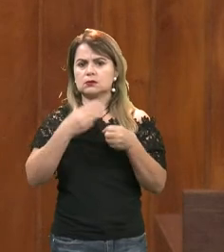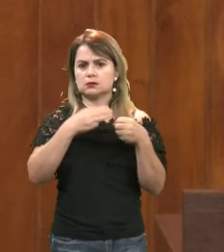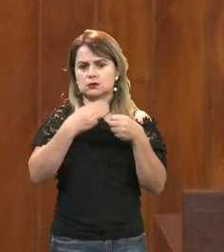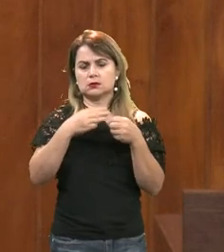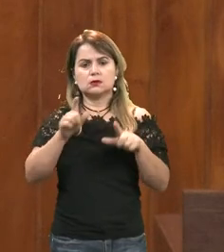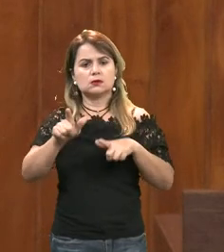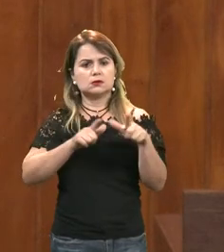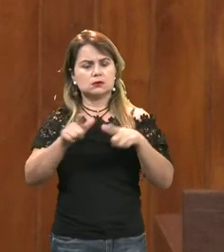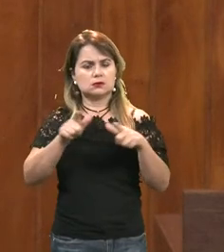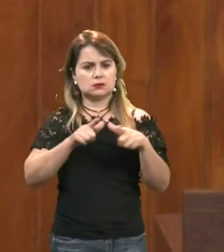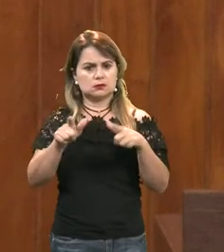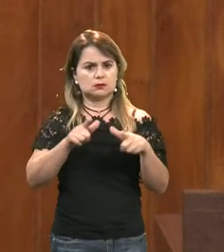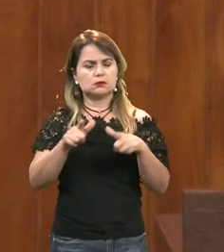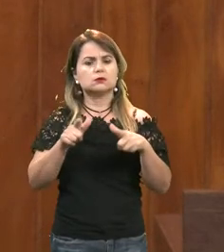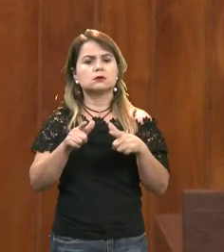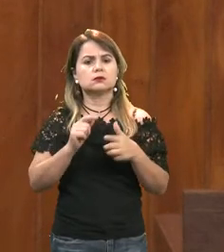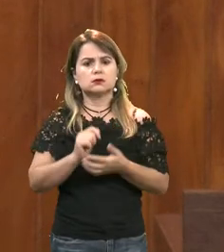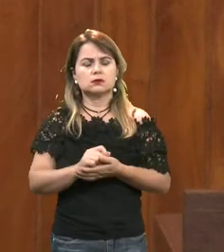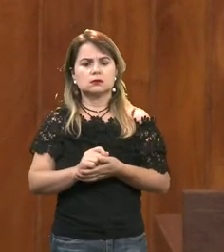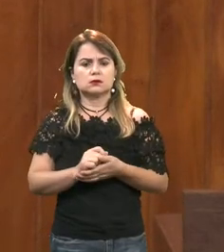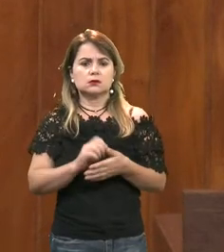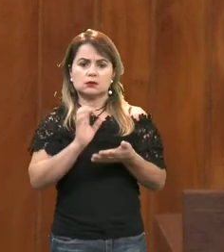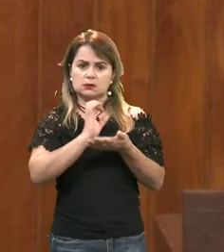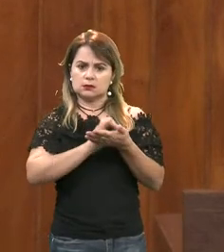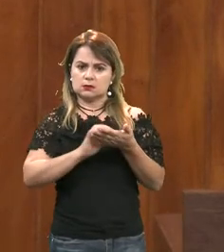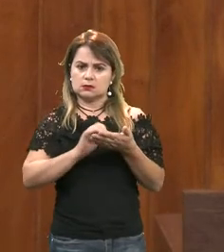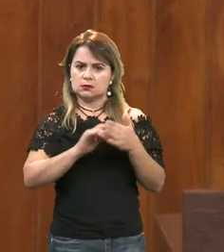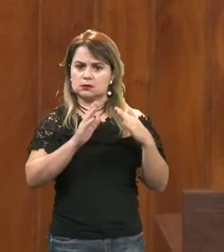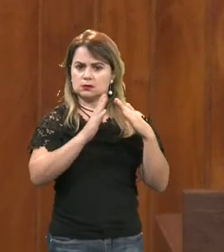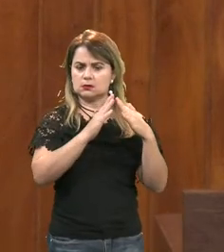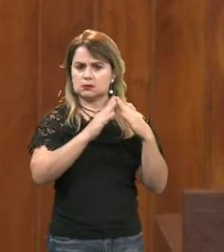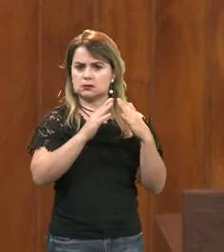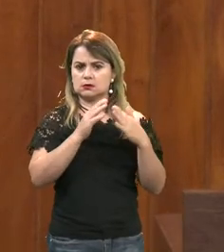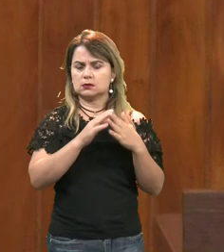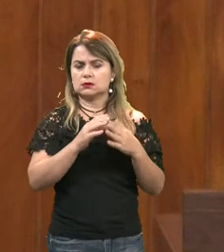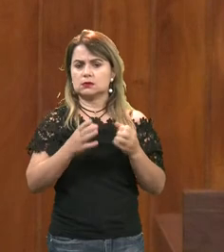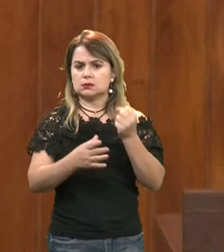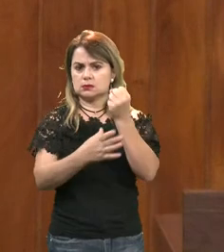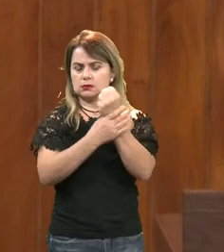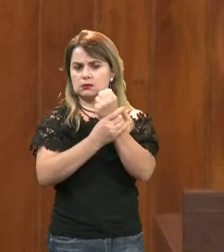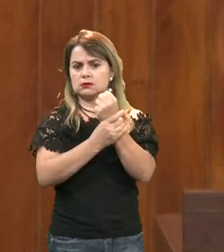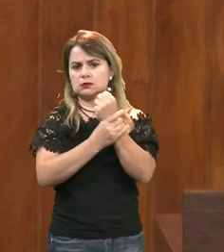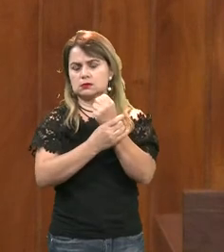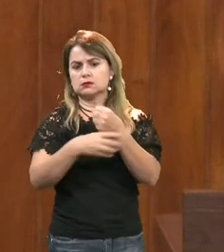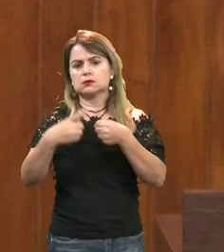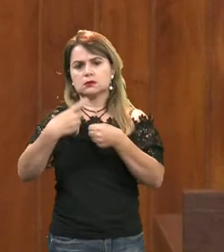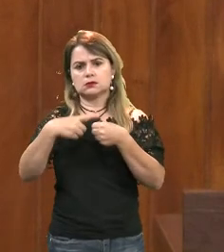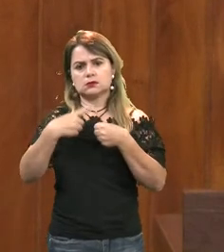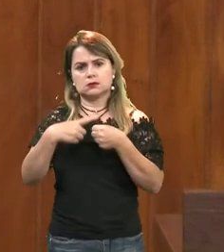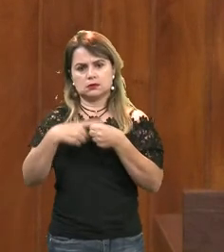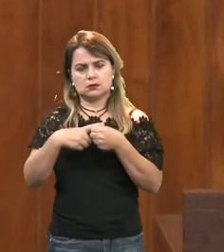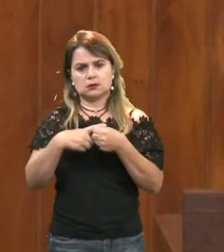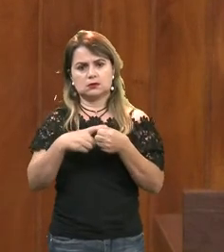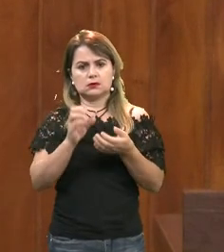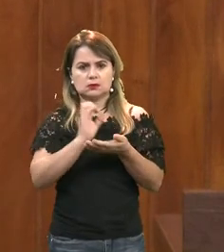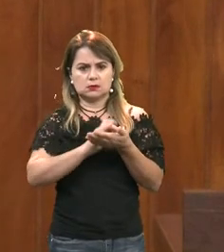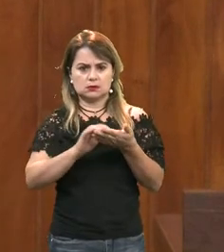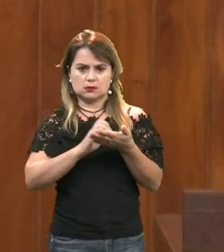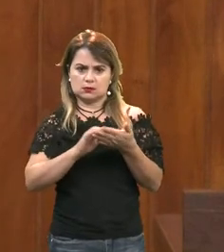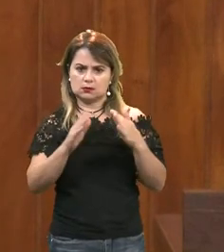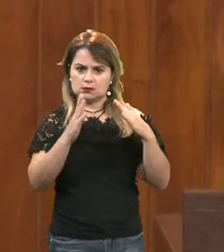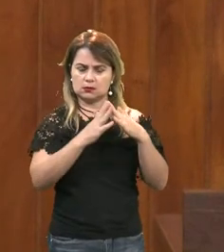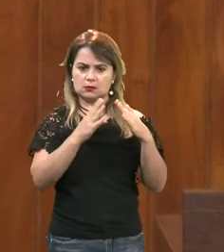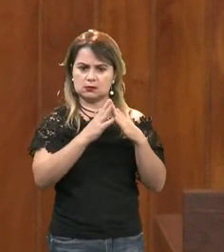do Empreendedorismo, Secretaria Municipal de Segurança Urbana, Secretaria